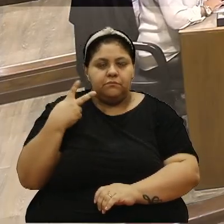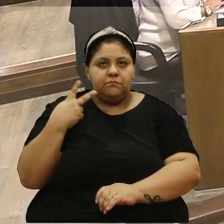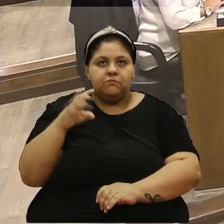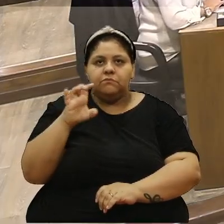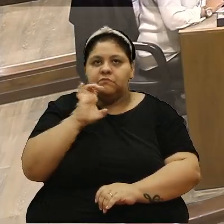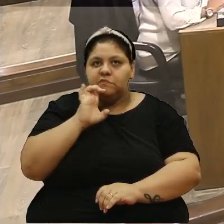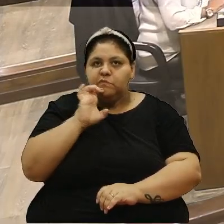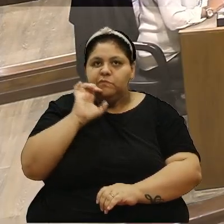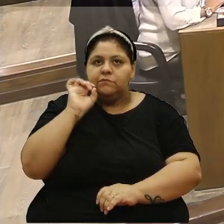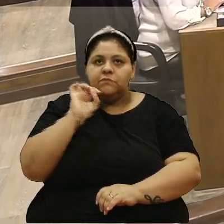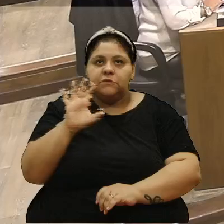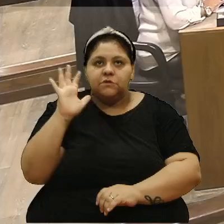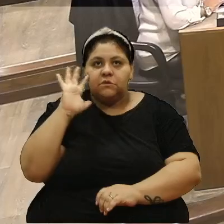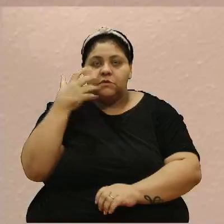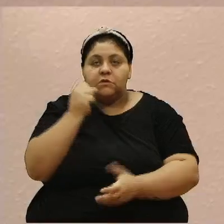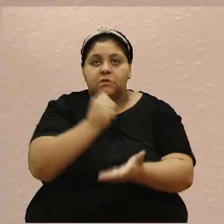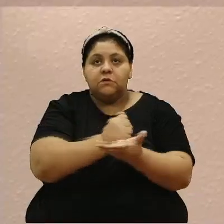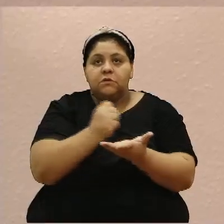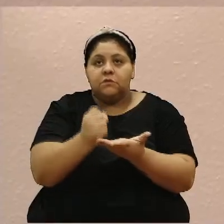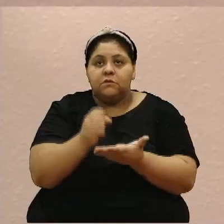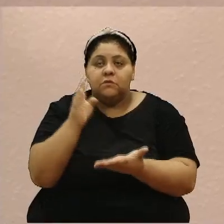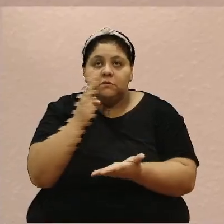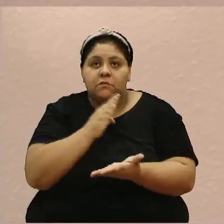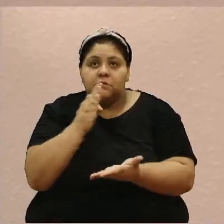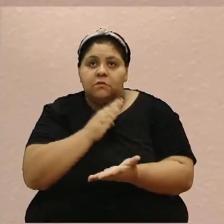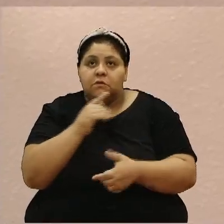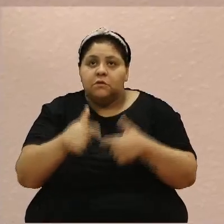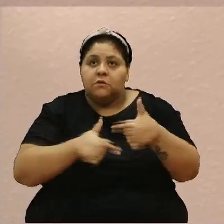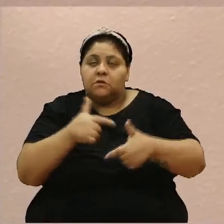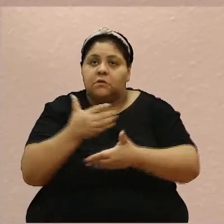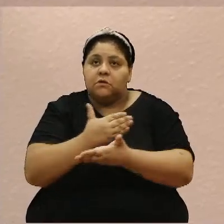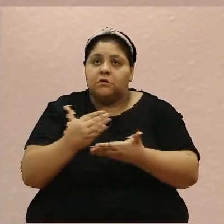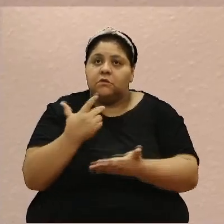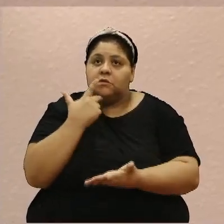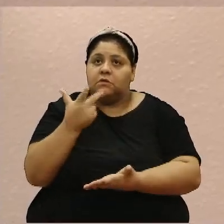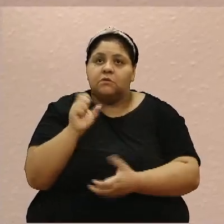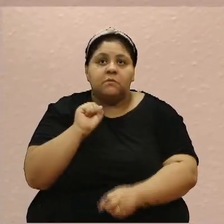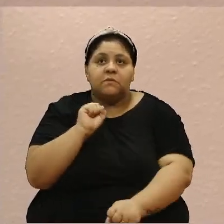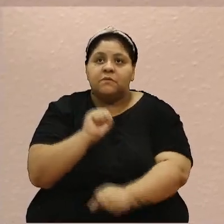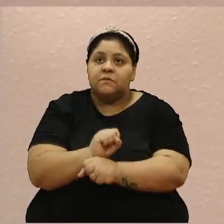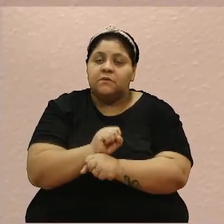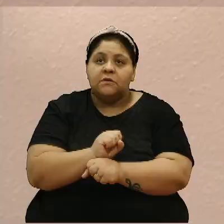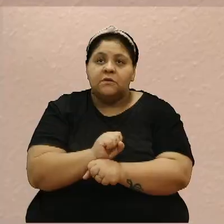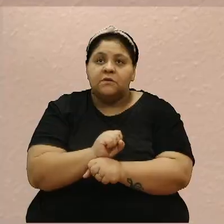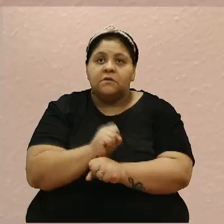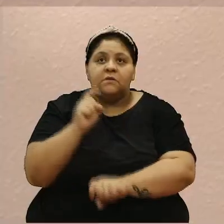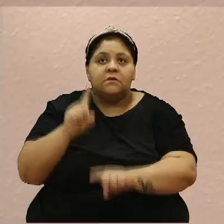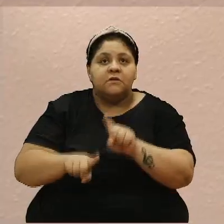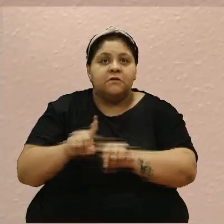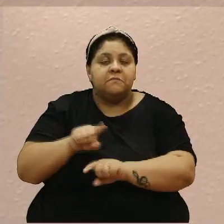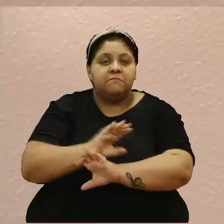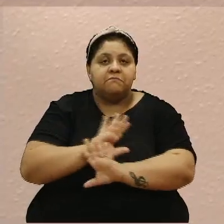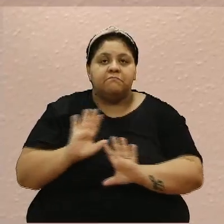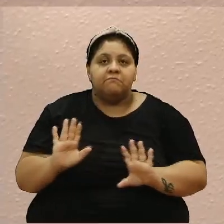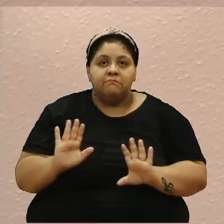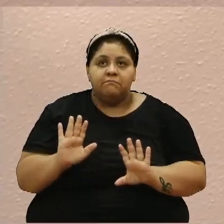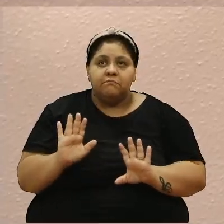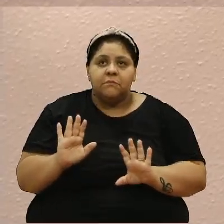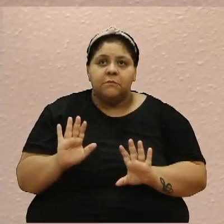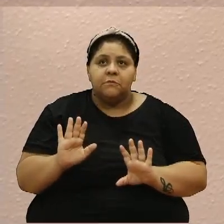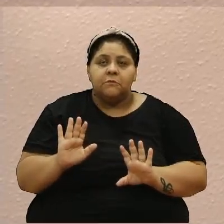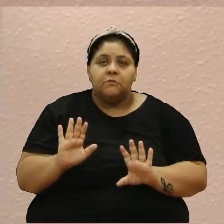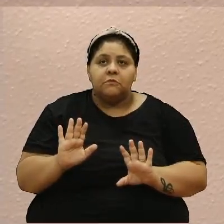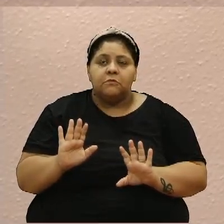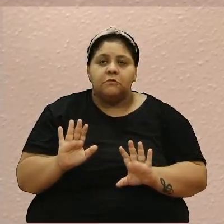que só houve essa contratação emergencial quando os trabalhadores começaram a falar que iam paralisar as atividades. E aí, quer dizer